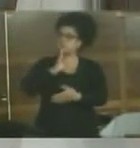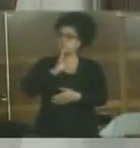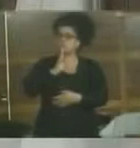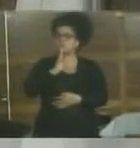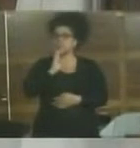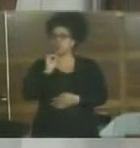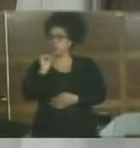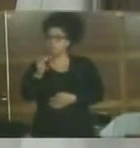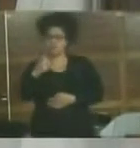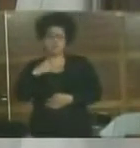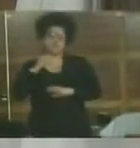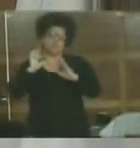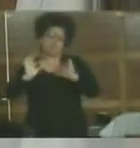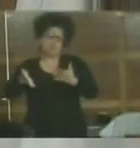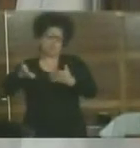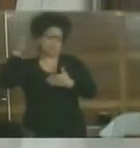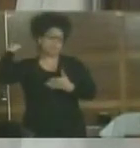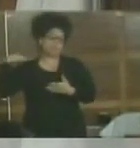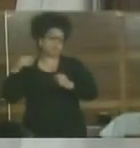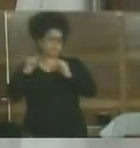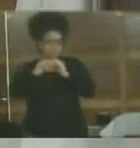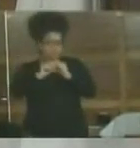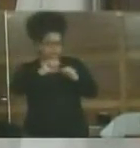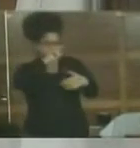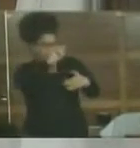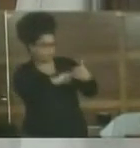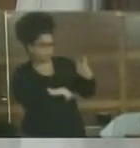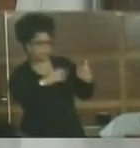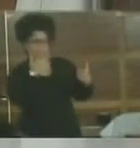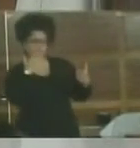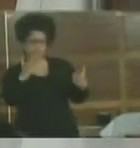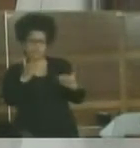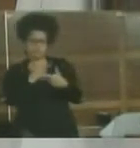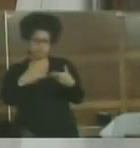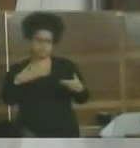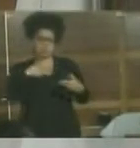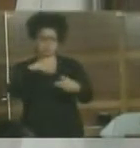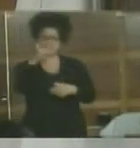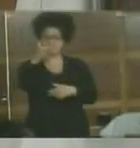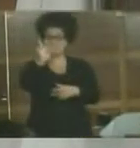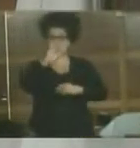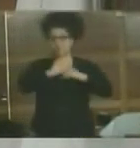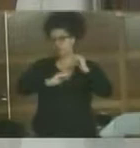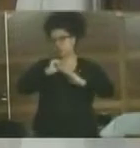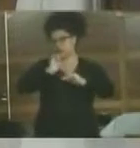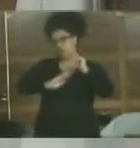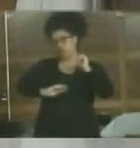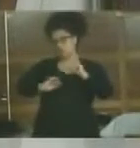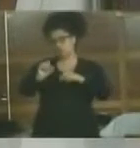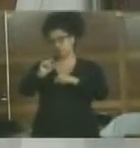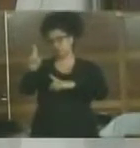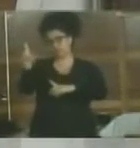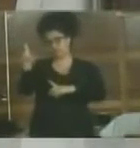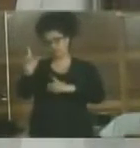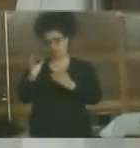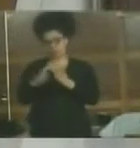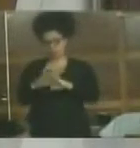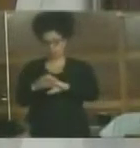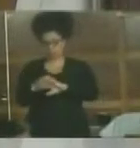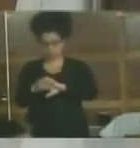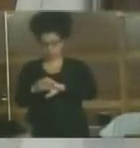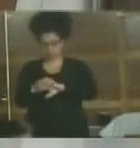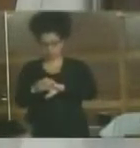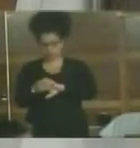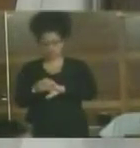eu já fiz indicações no passado, porque foram 10 profissionais da área psiquiátrica que saíram